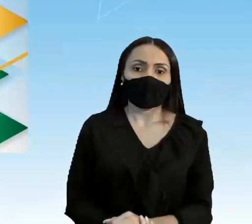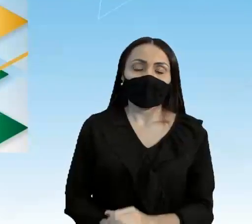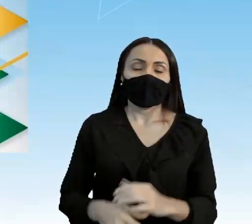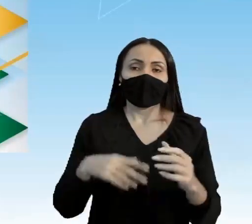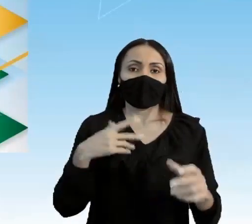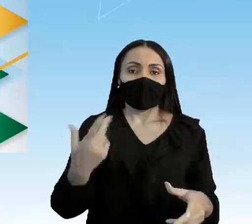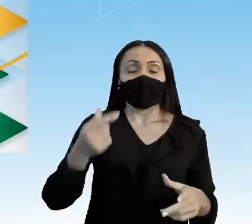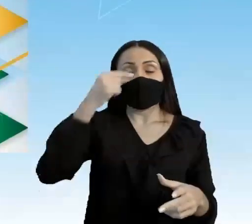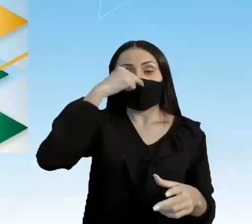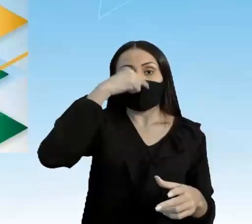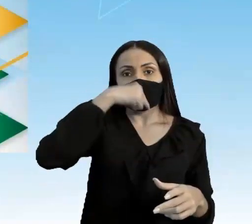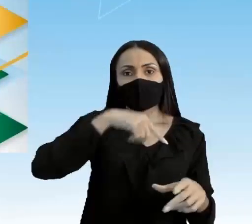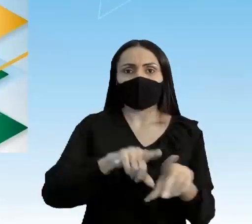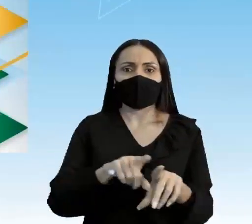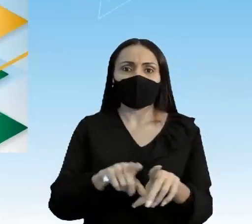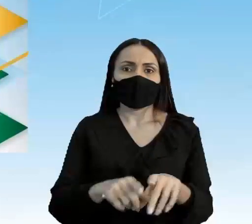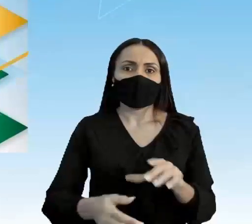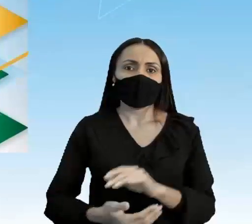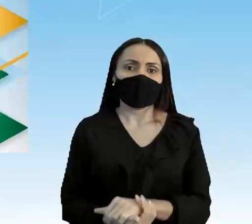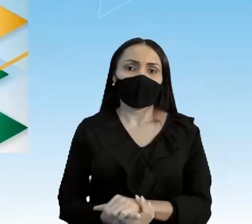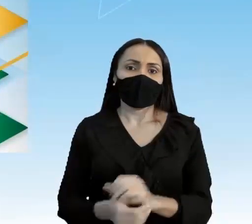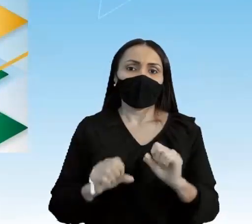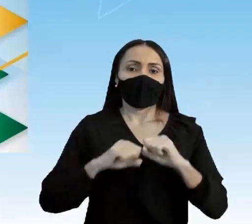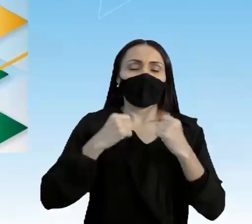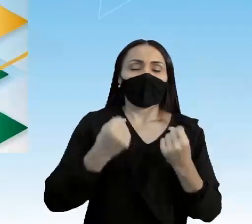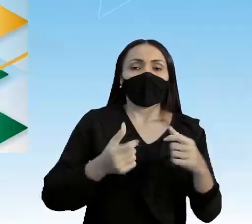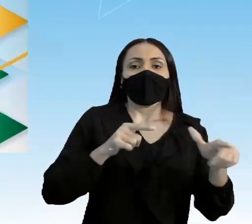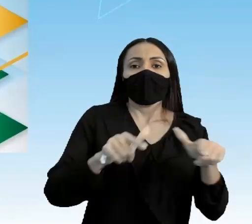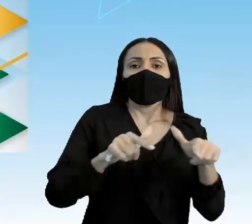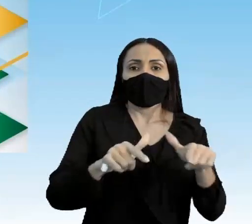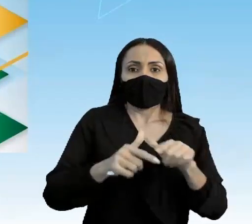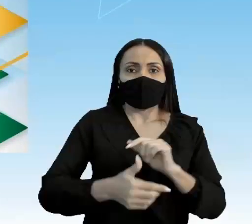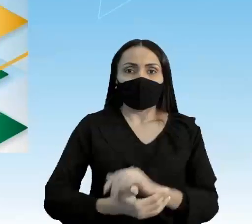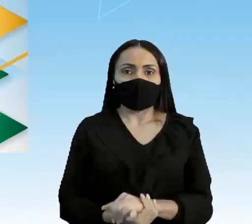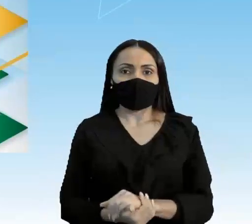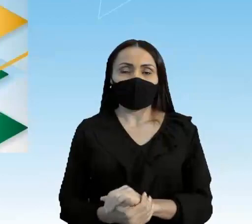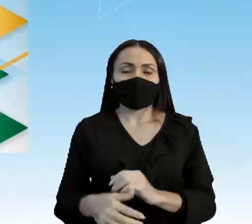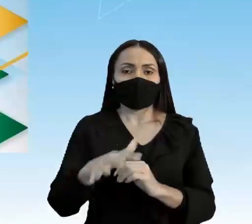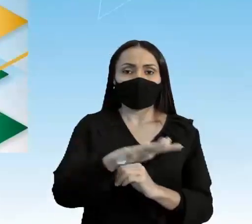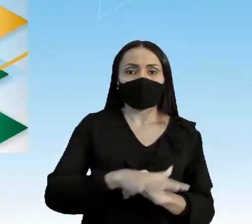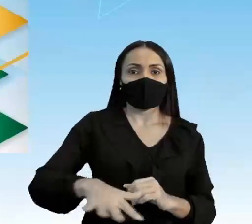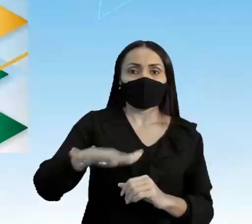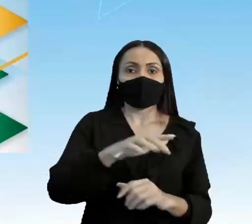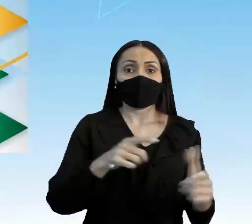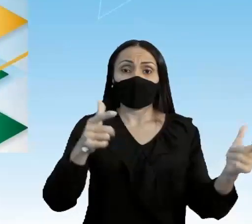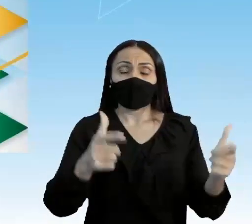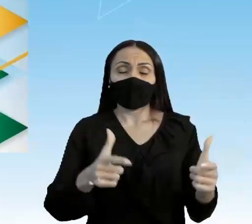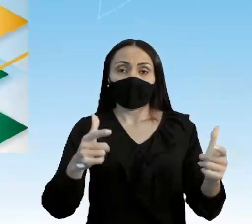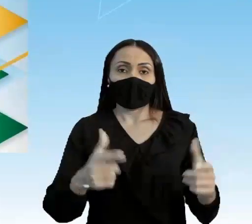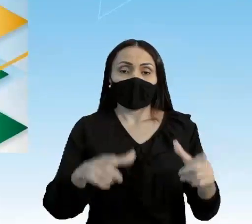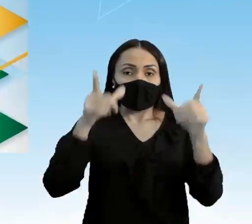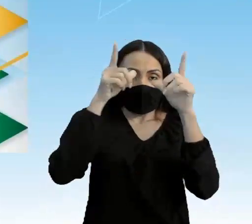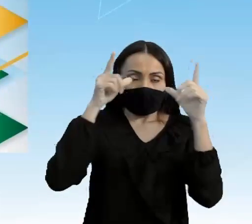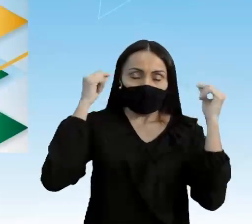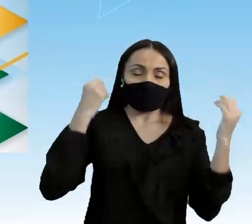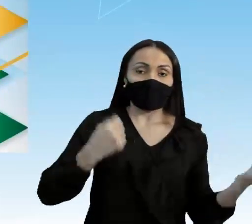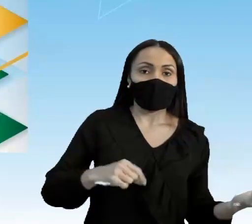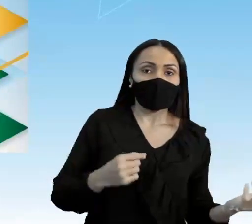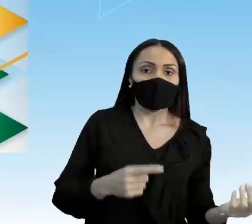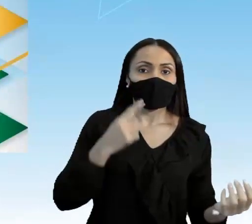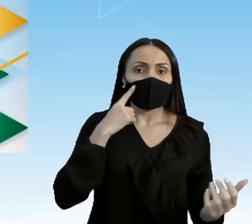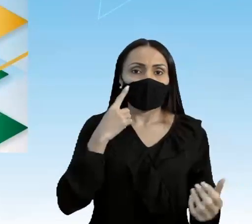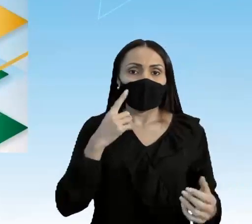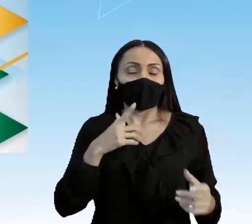Peru exigiam o fim da exploração do trabalho, no lugar onde hoje é o México, os